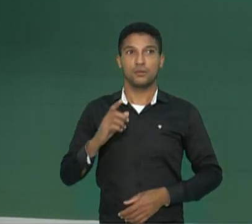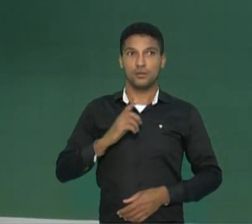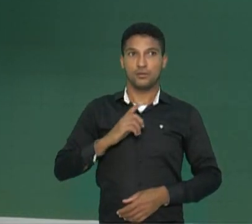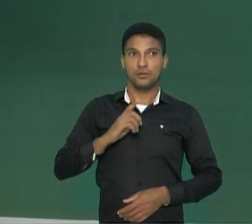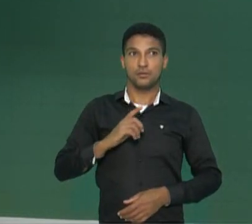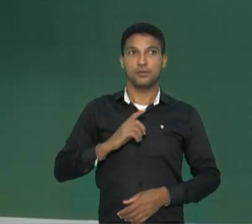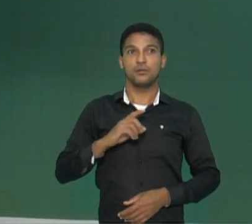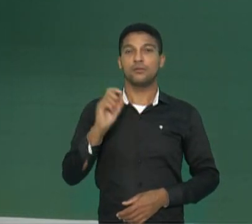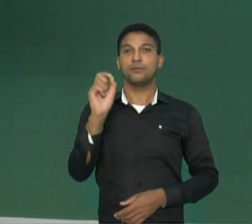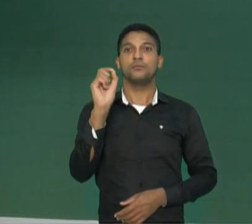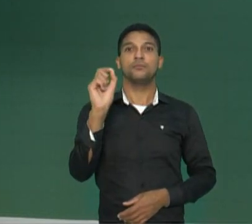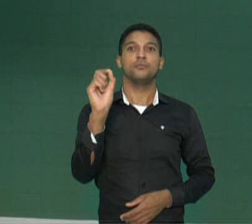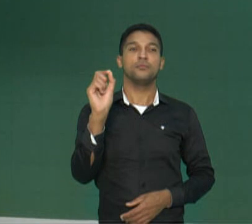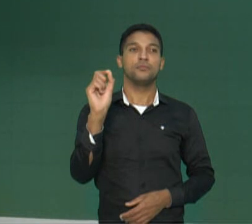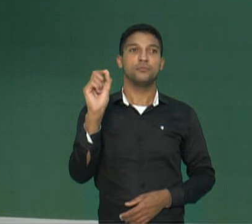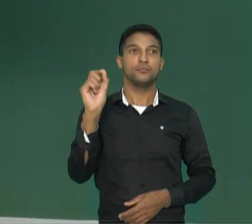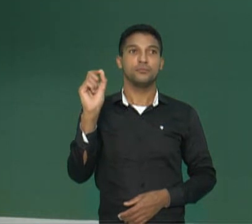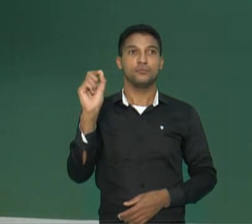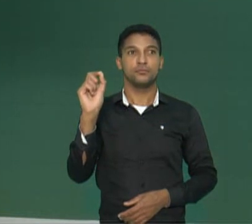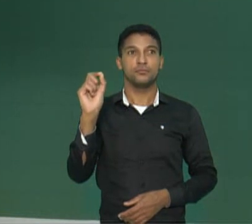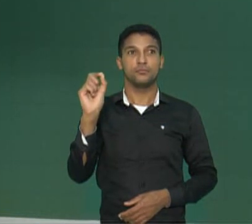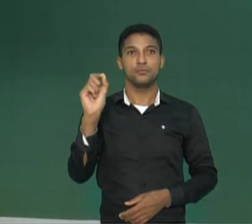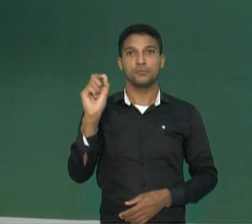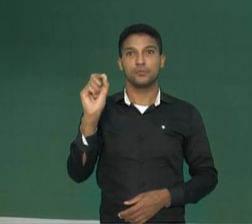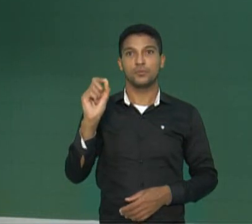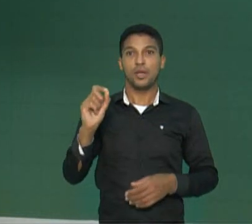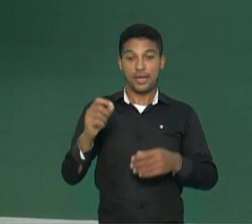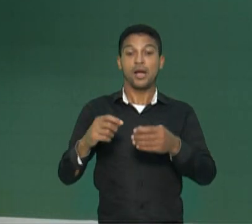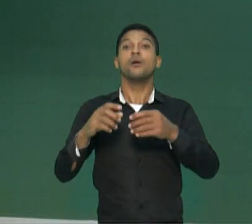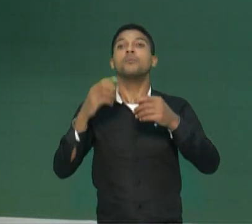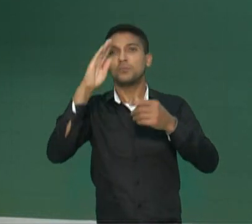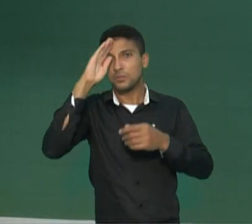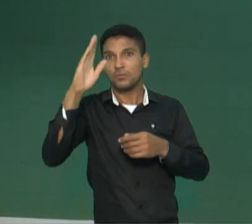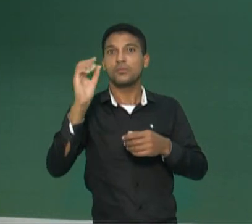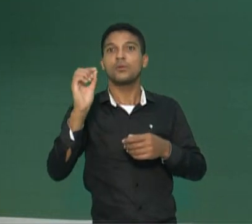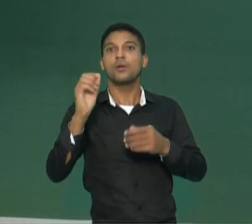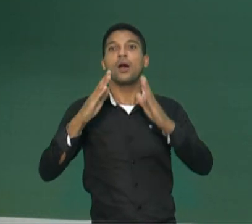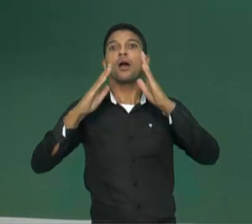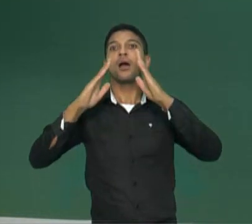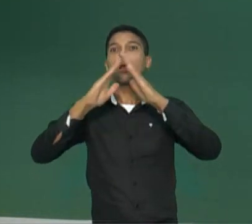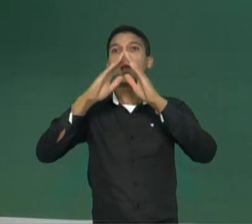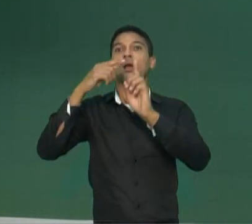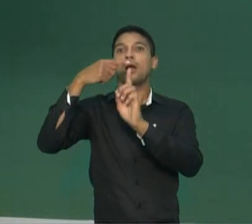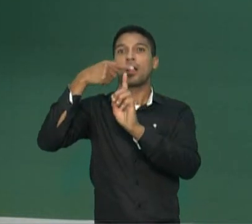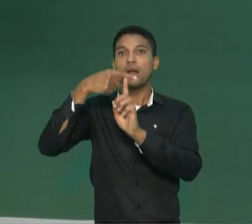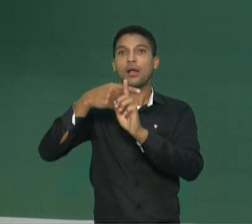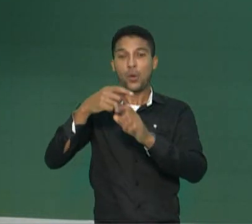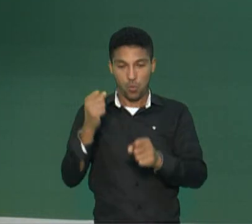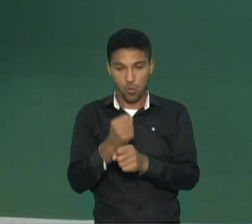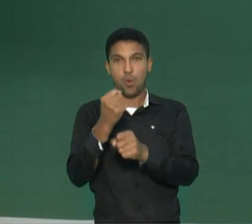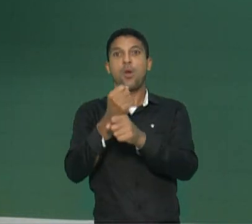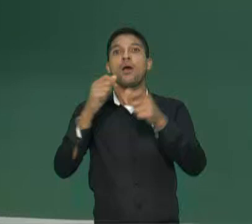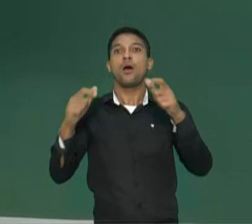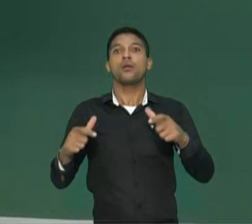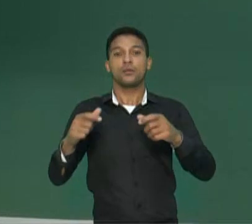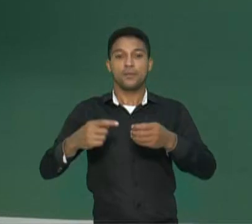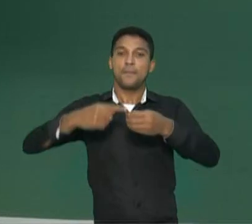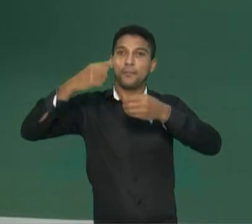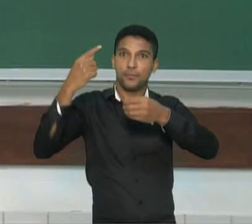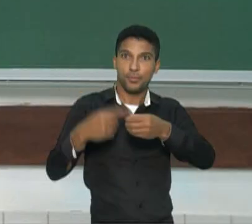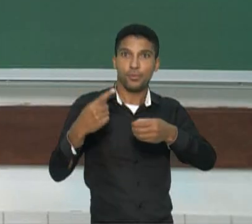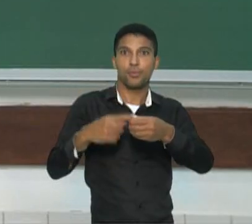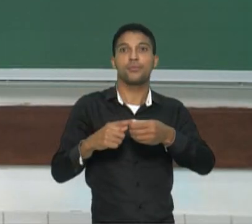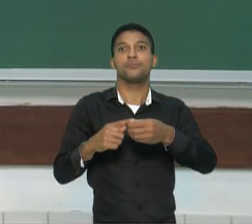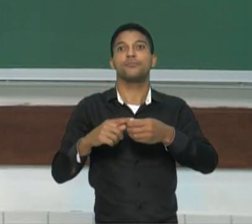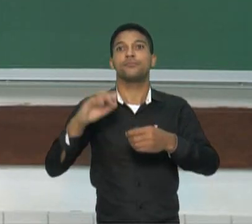e, principal, colocada nos centros urbanos. Tá? Ficou fácil isso? Então a gente vai fazer a última pergunta para